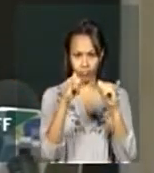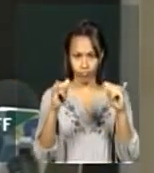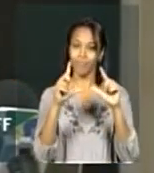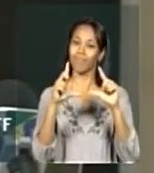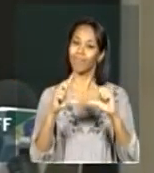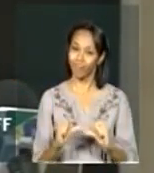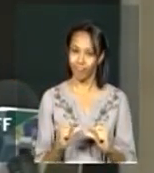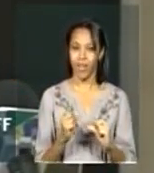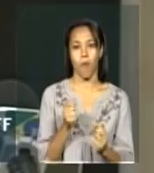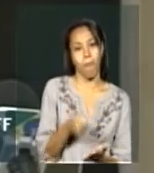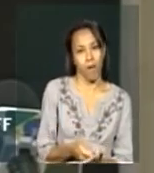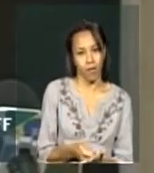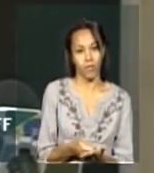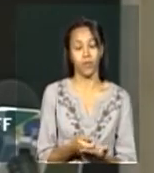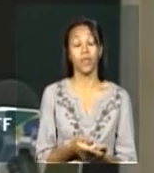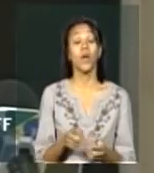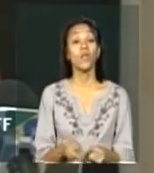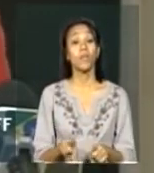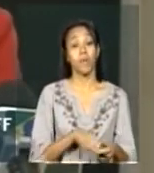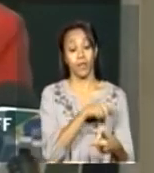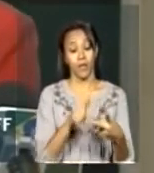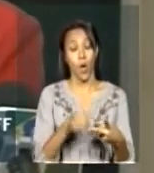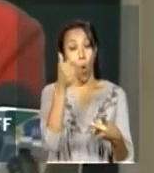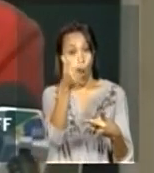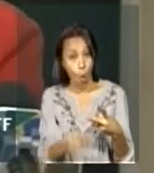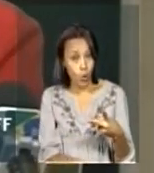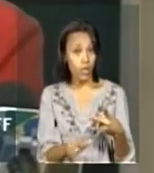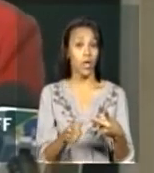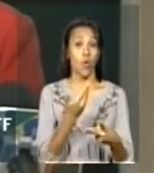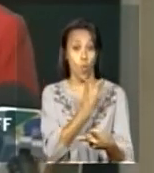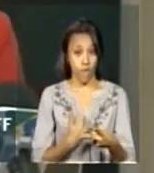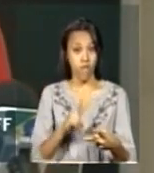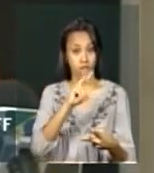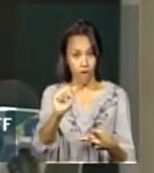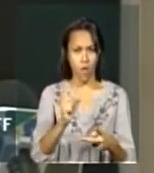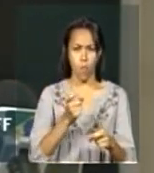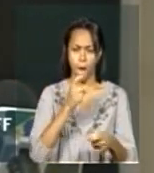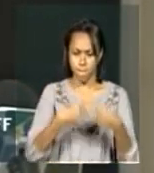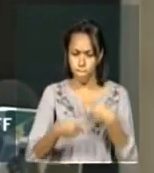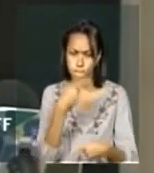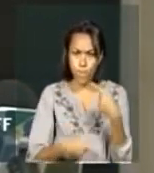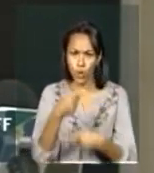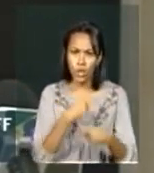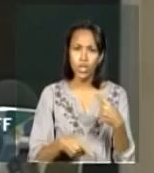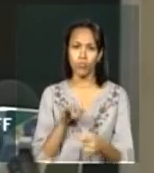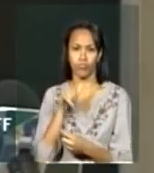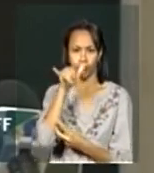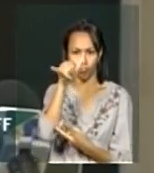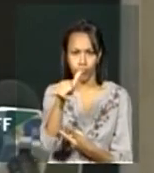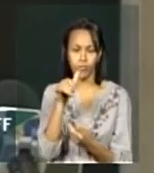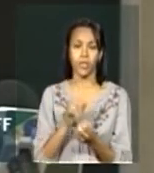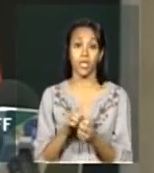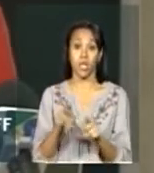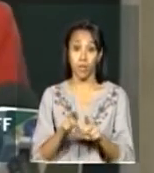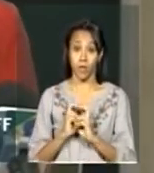Isso é uma questão. A segunda questão, o governo vai fazer uma política de investimento na área de portos, aeroportos,